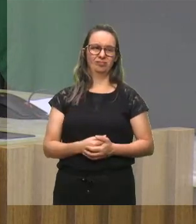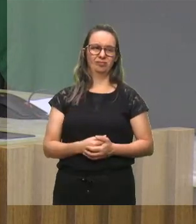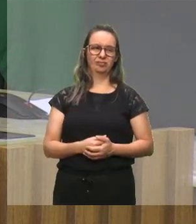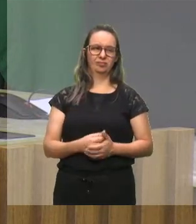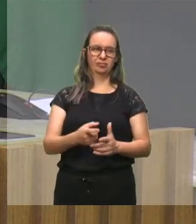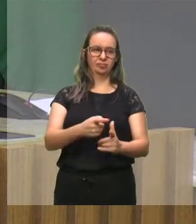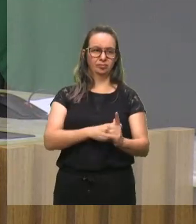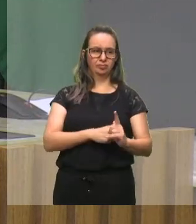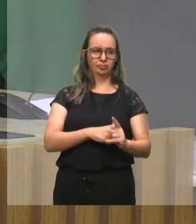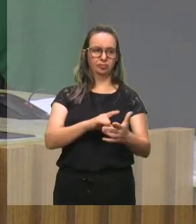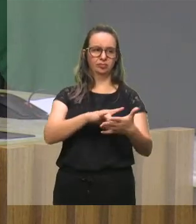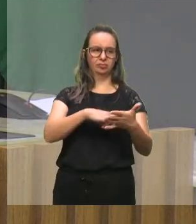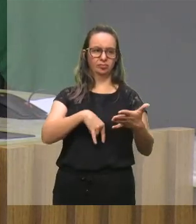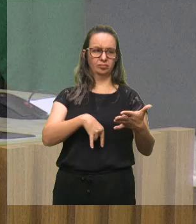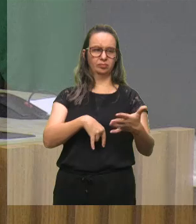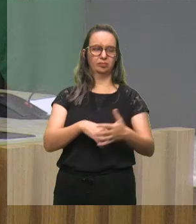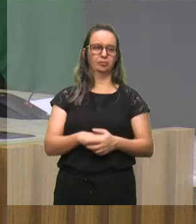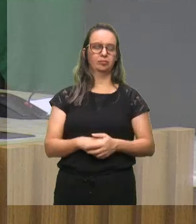contratos.